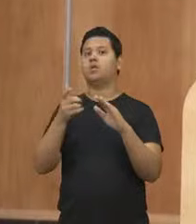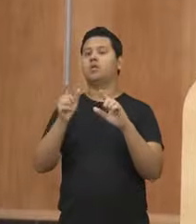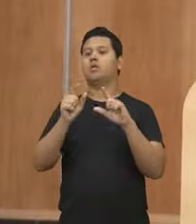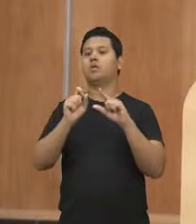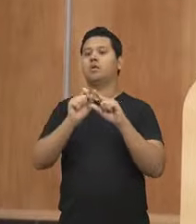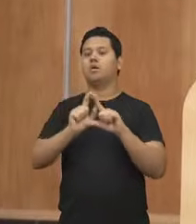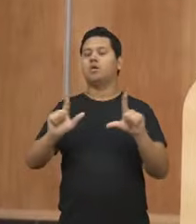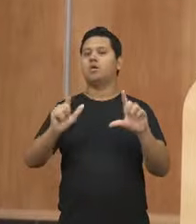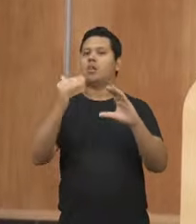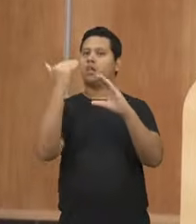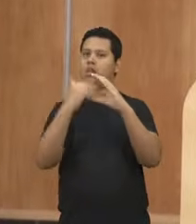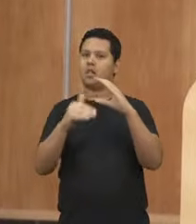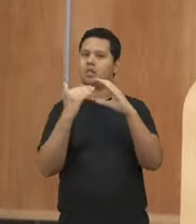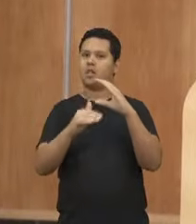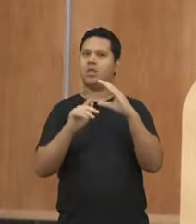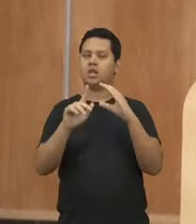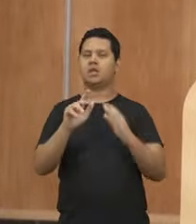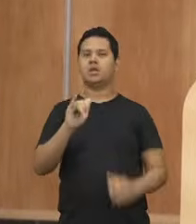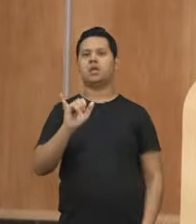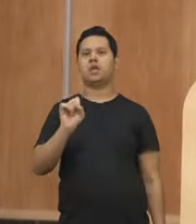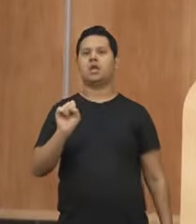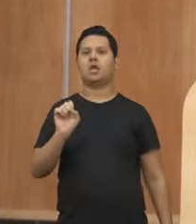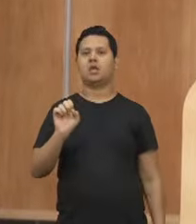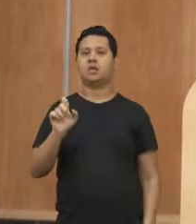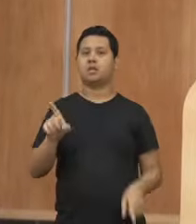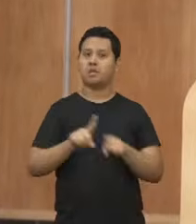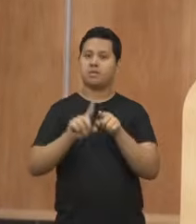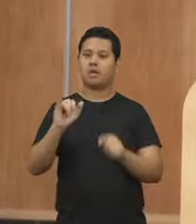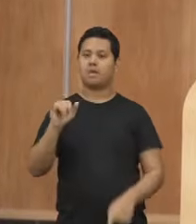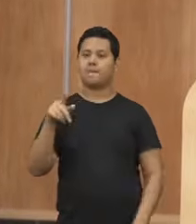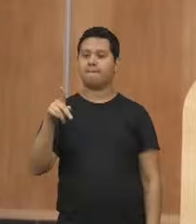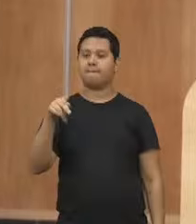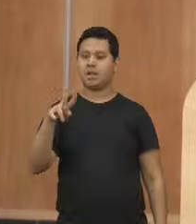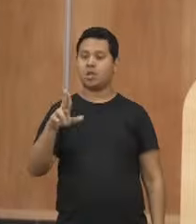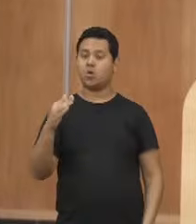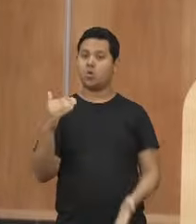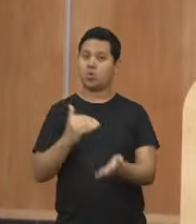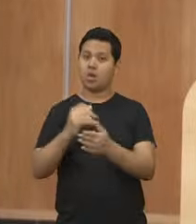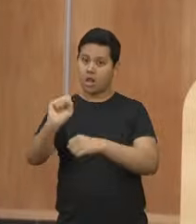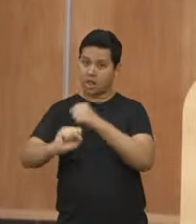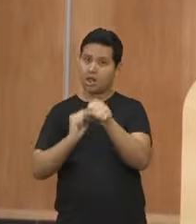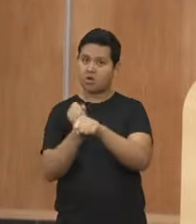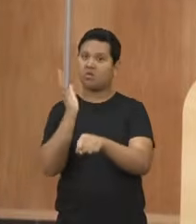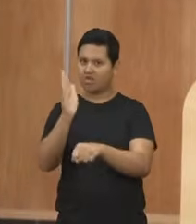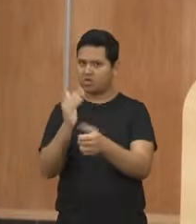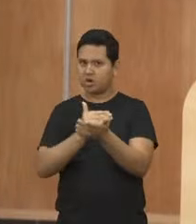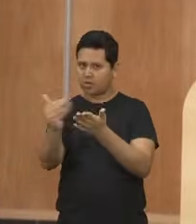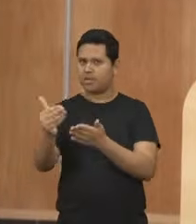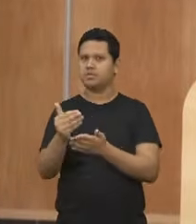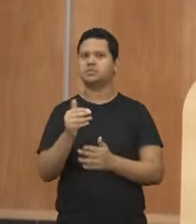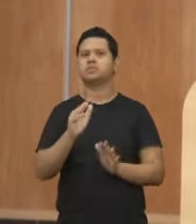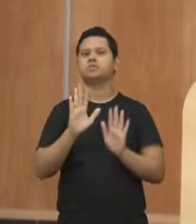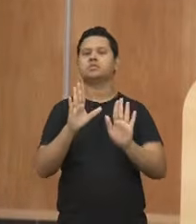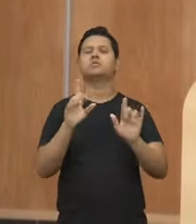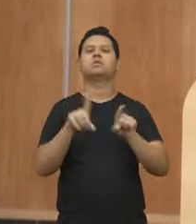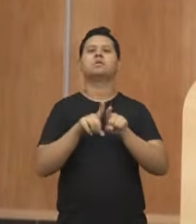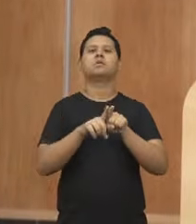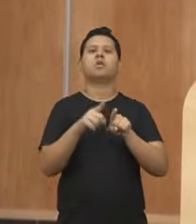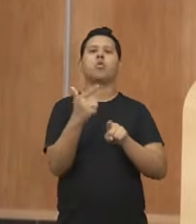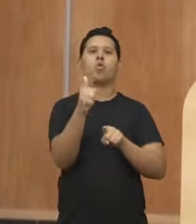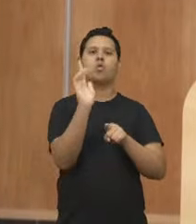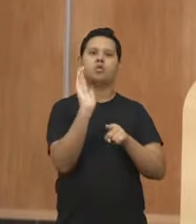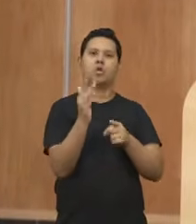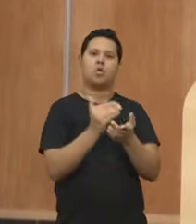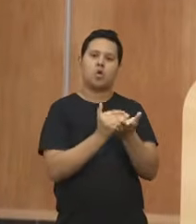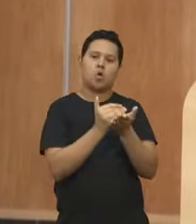ao ISSQN. Em relação ao IPTU, passa a valer o ano que vem, e nos demais dispositivos já passam